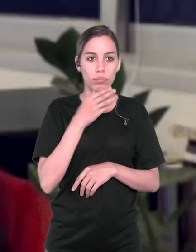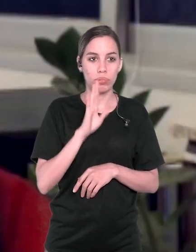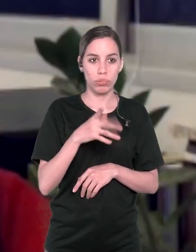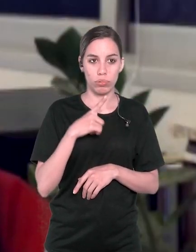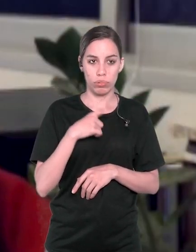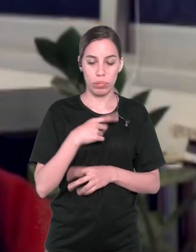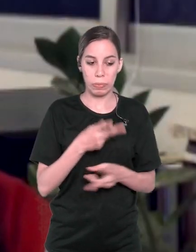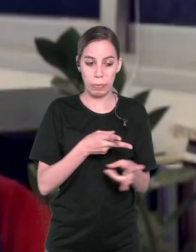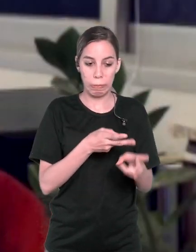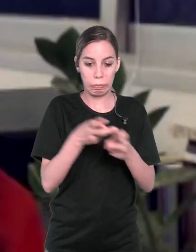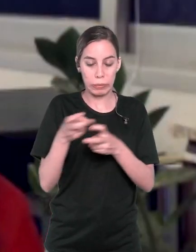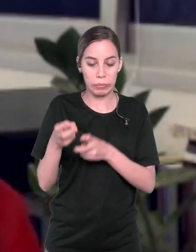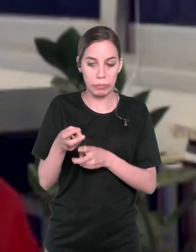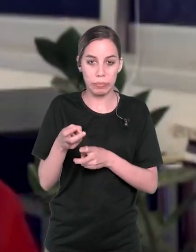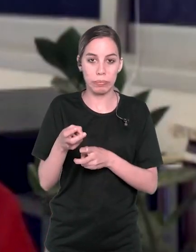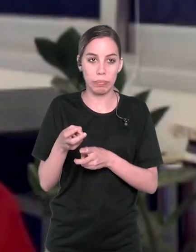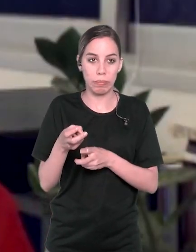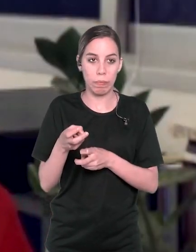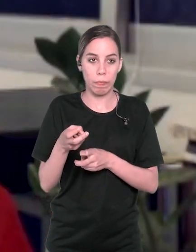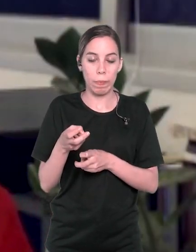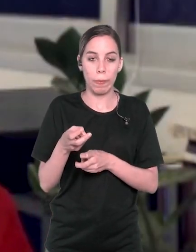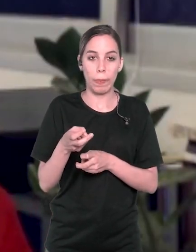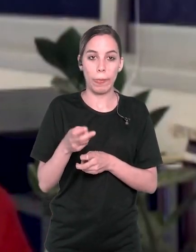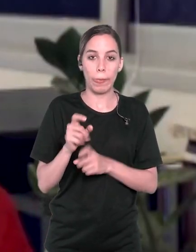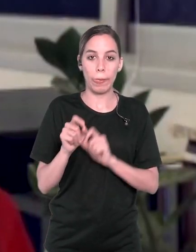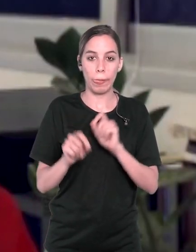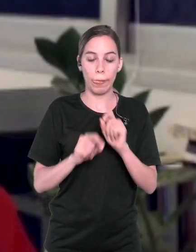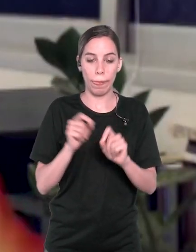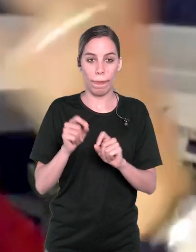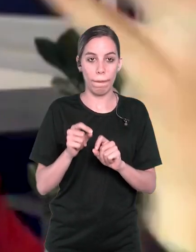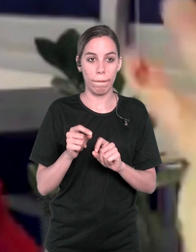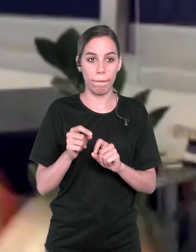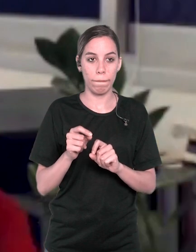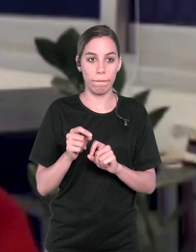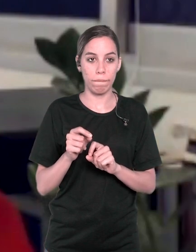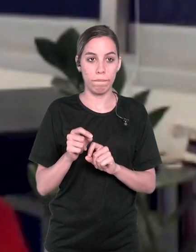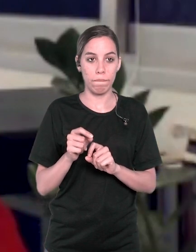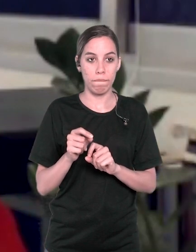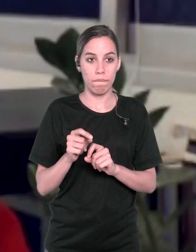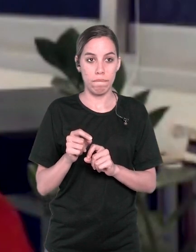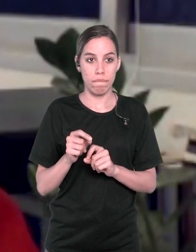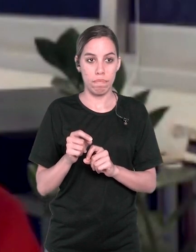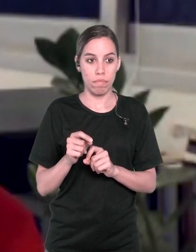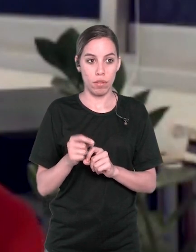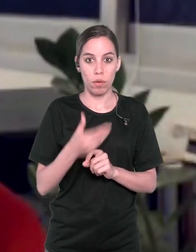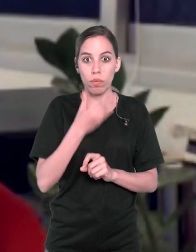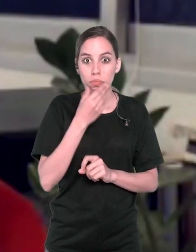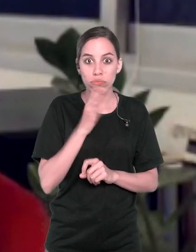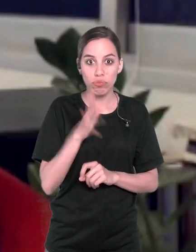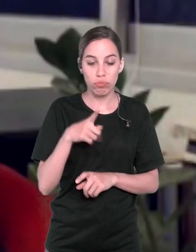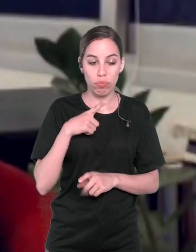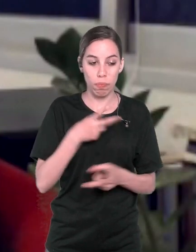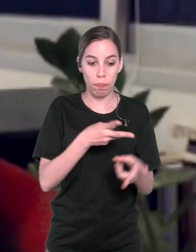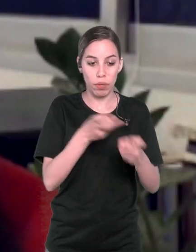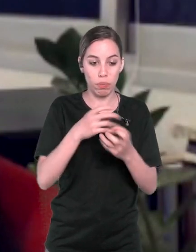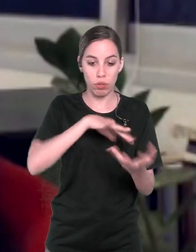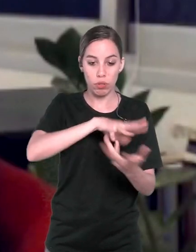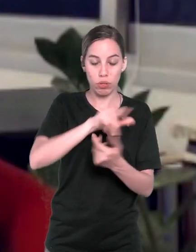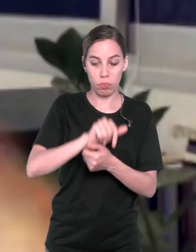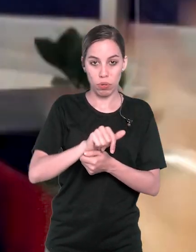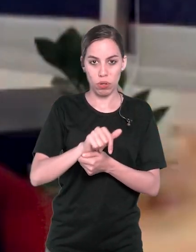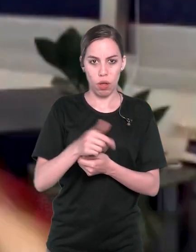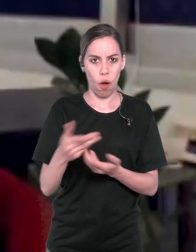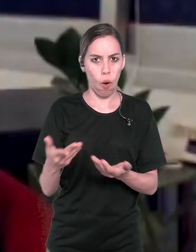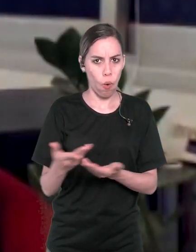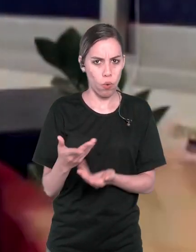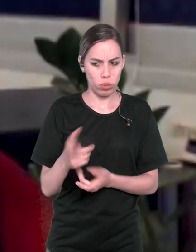que hoje, né, no século XXI, está em evidência, tá? E, quer